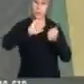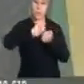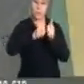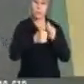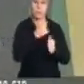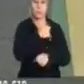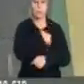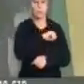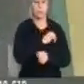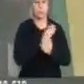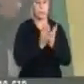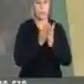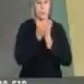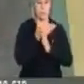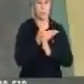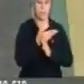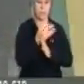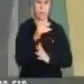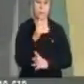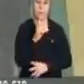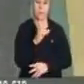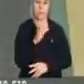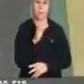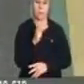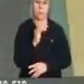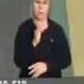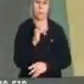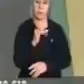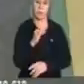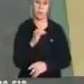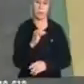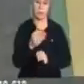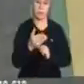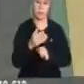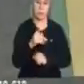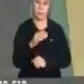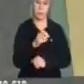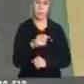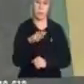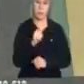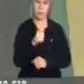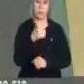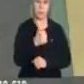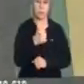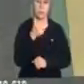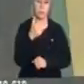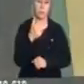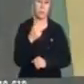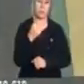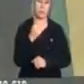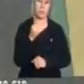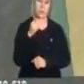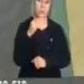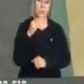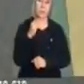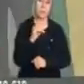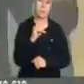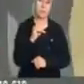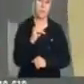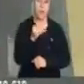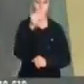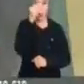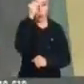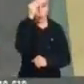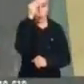partir de um déficit primário de 170 bilhões de reais previsto para 2016, culpa de uma